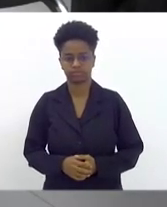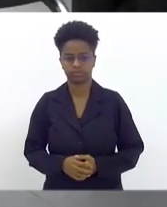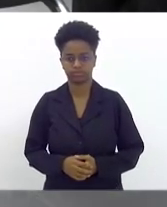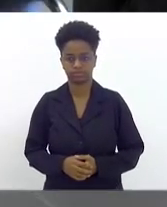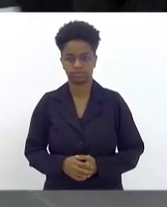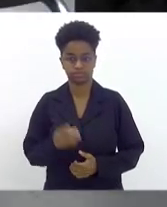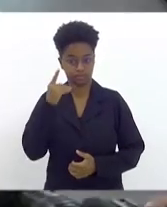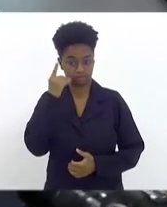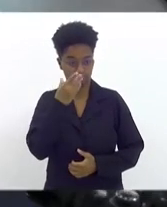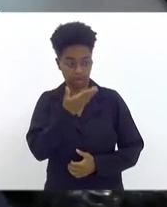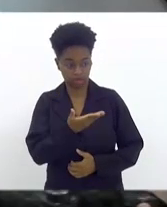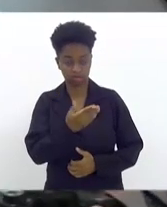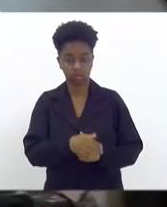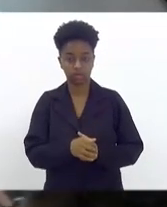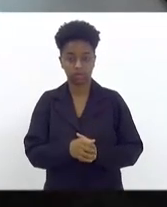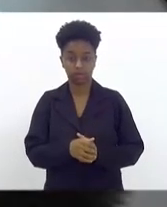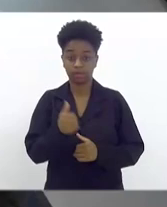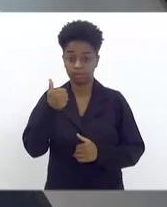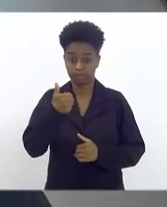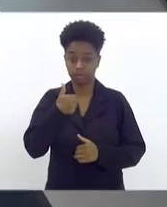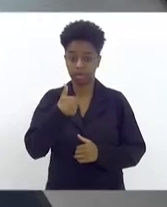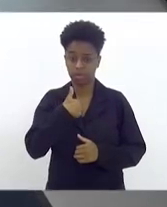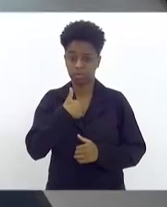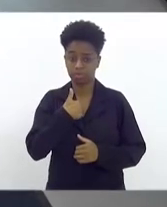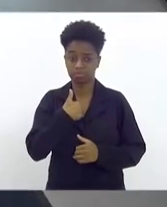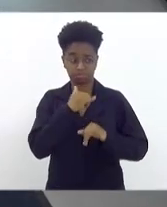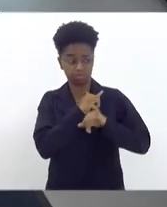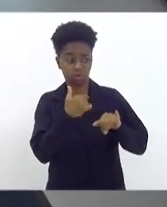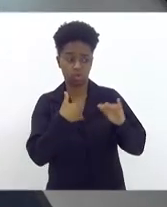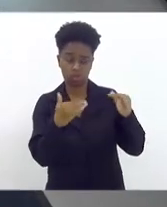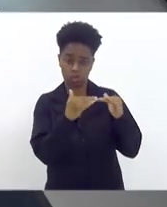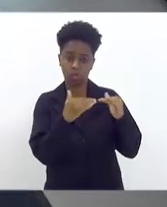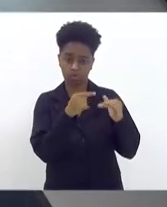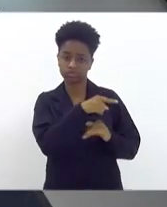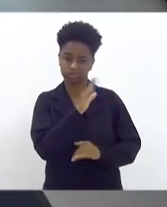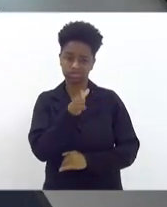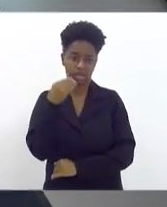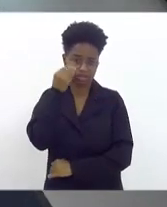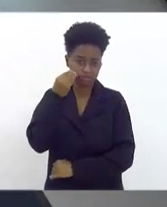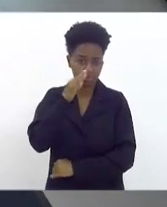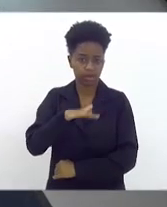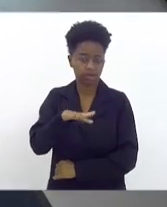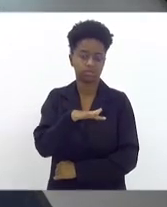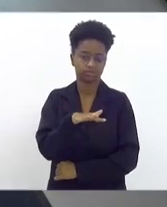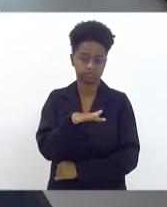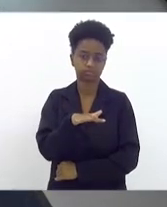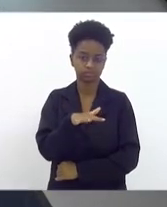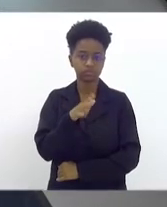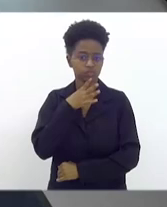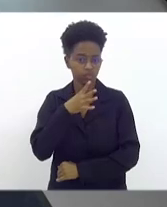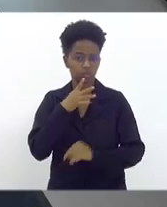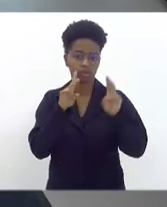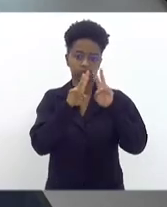Deputado Fábio, primeiro eu quero dizer que sou amplamente favorável a isso, o senhor tem uma expertise enorme no assunto,